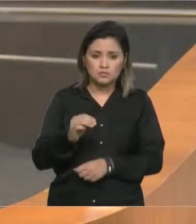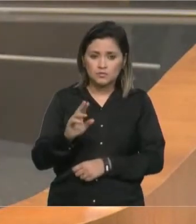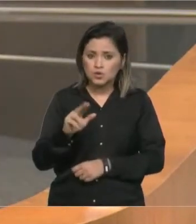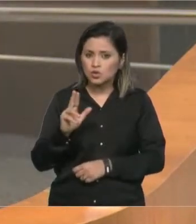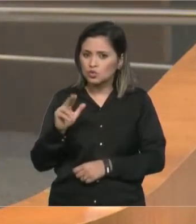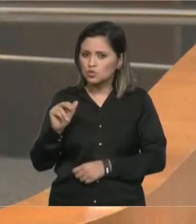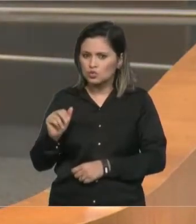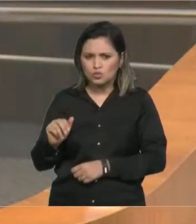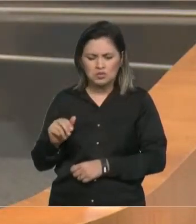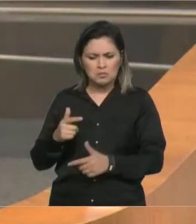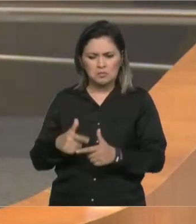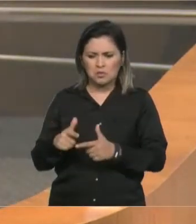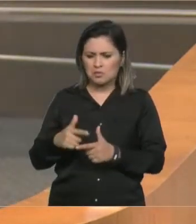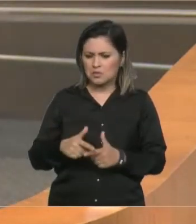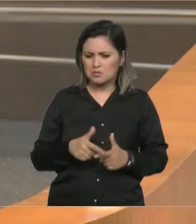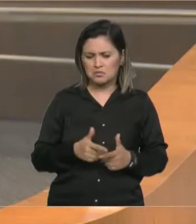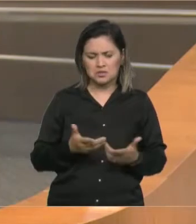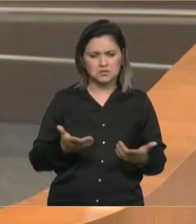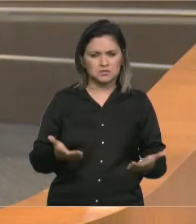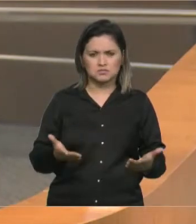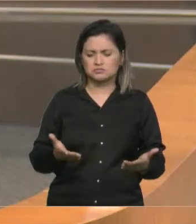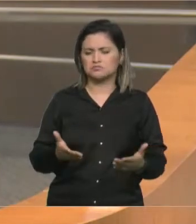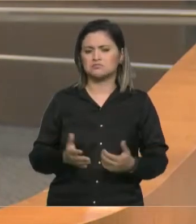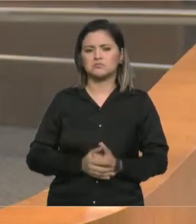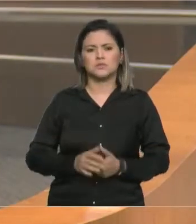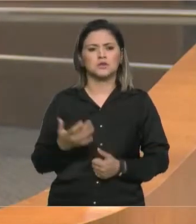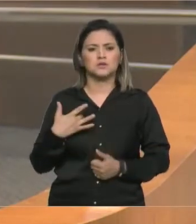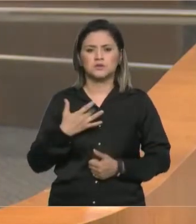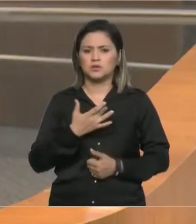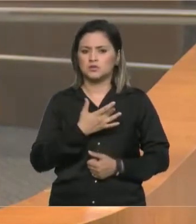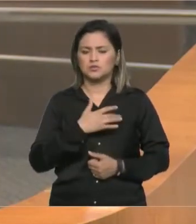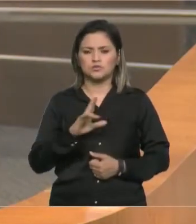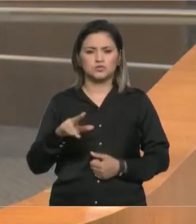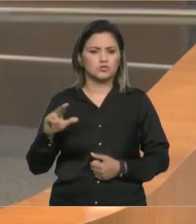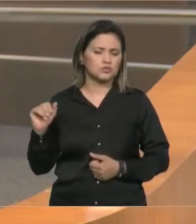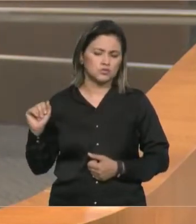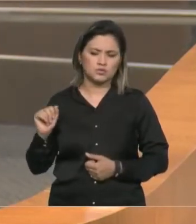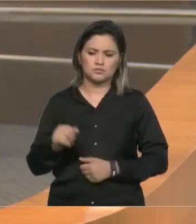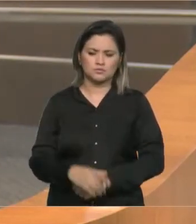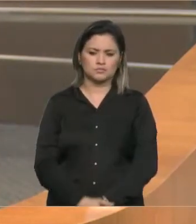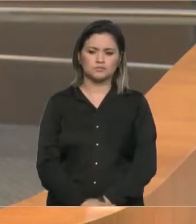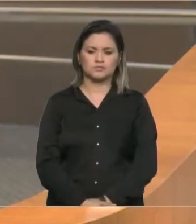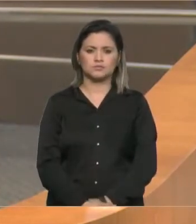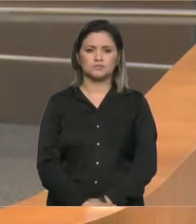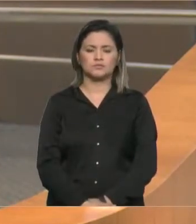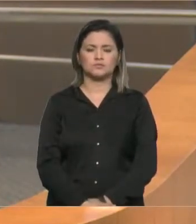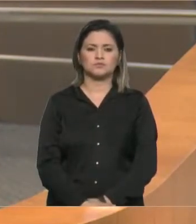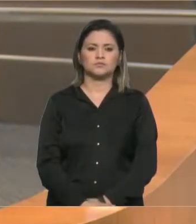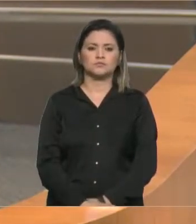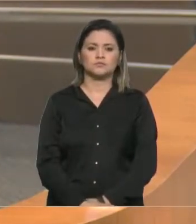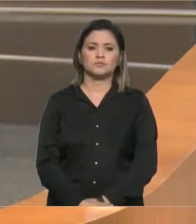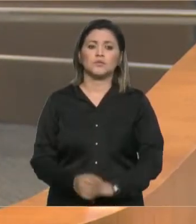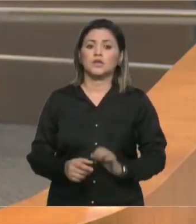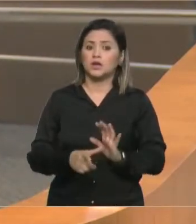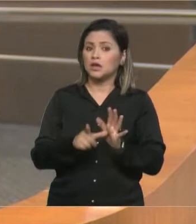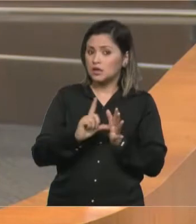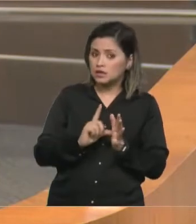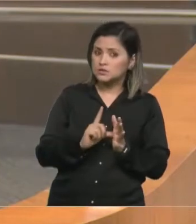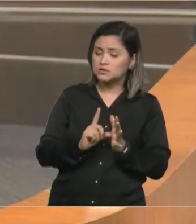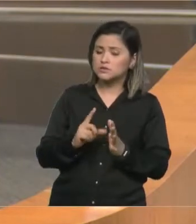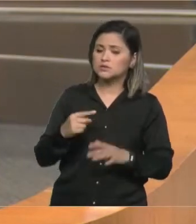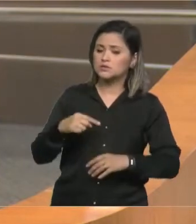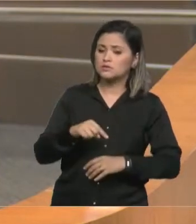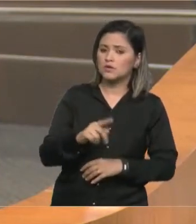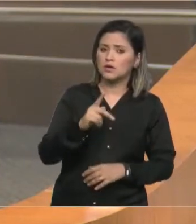maior na saúde do que está passando agora. Antes, nós íamos às UPAs e preferíamos até mesmo as UPAs do